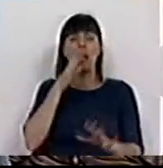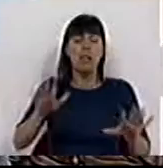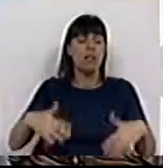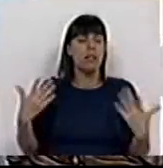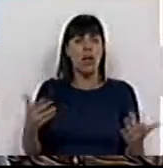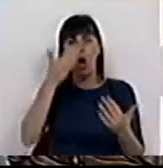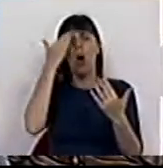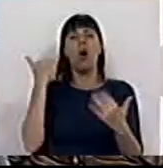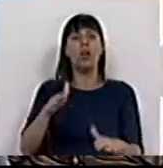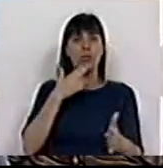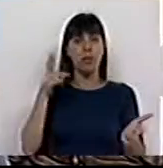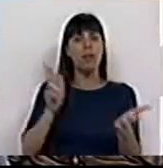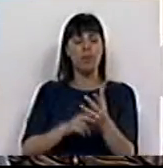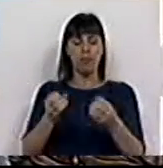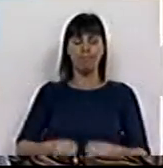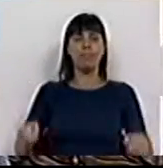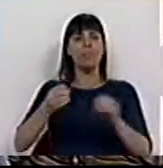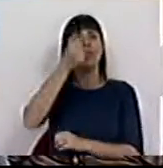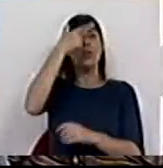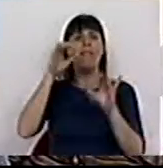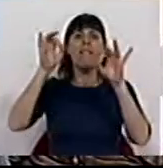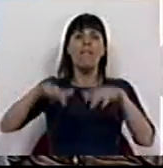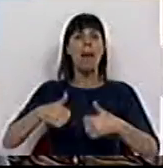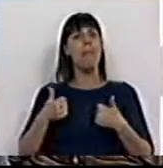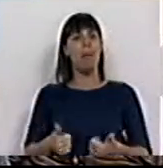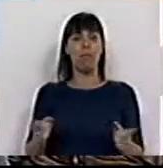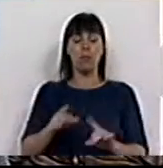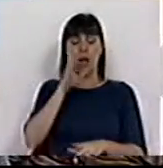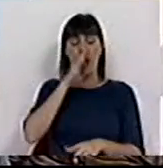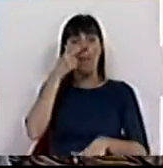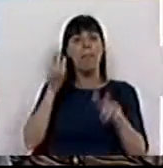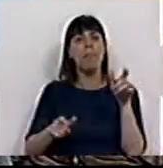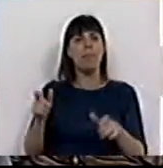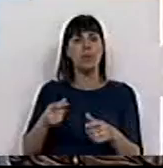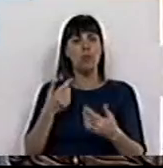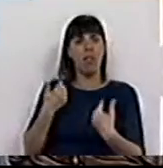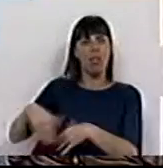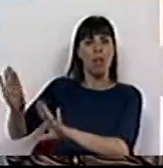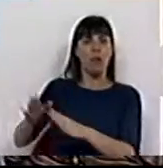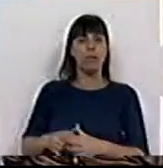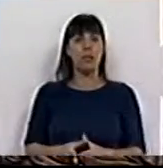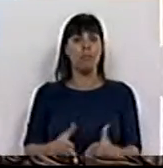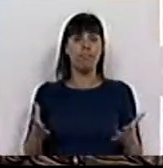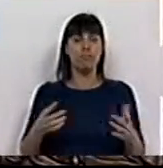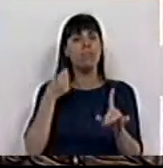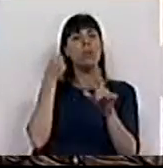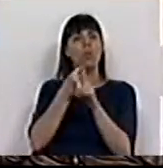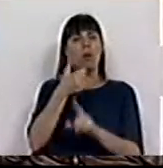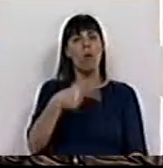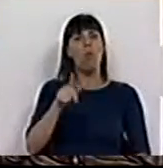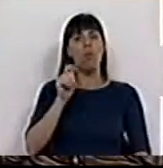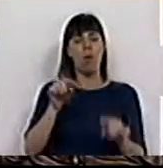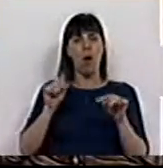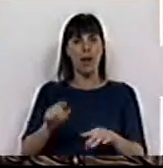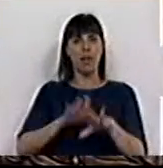disser. A verdade é que nenhuma história acaba bem se as pessoas ficarem para trás. O desafio que o Bloco de